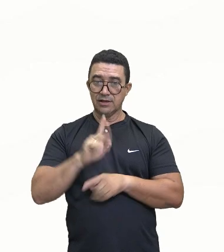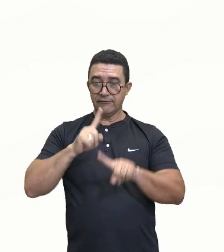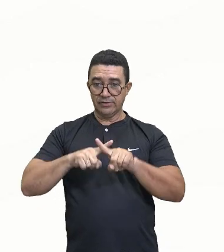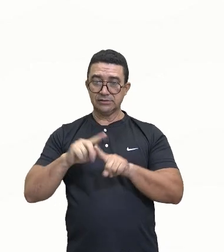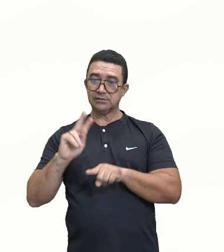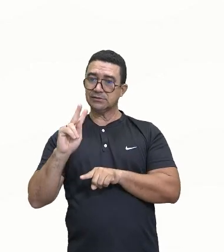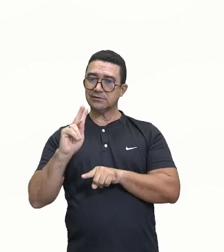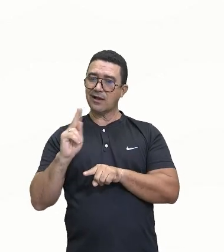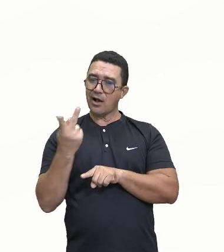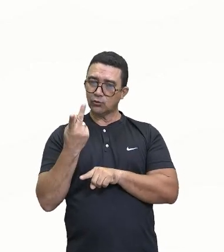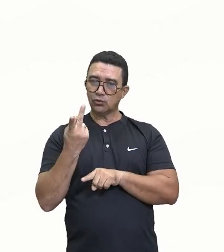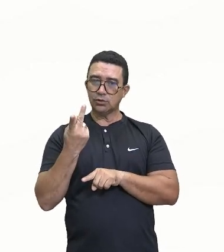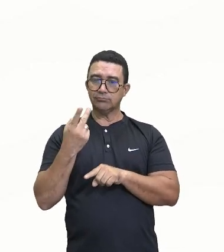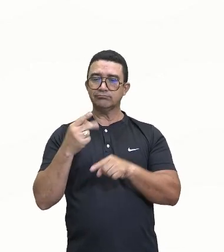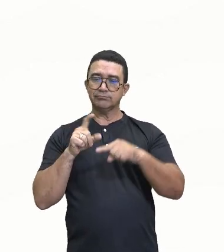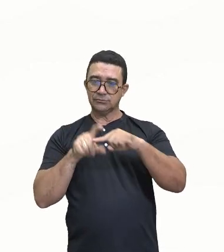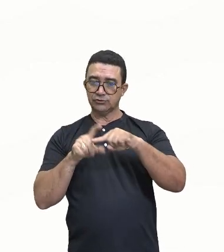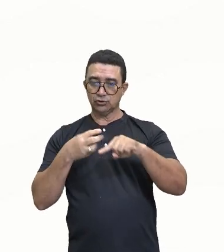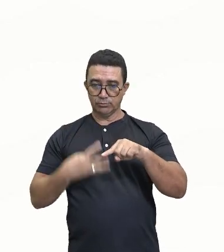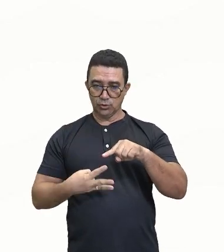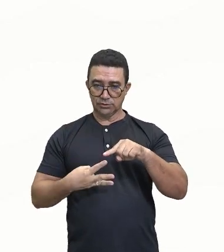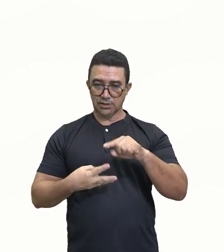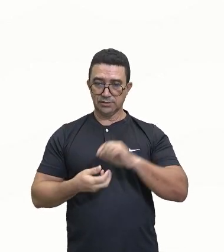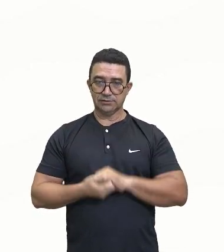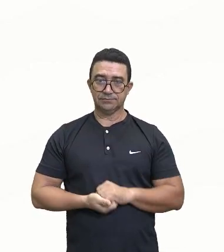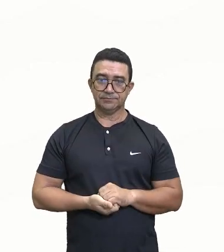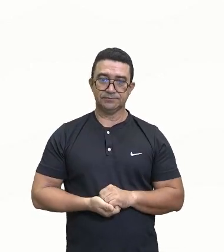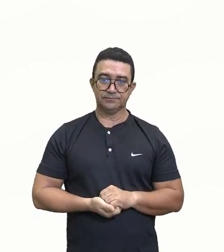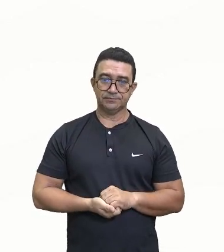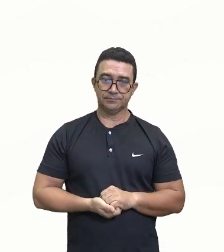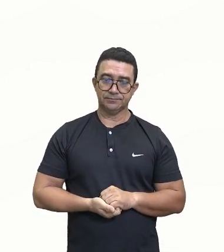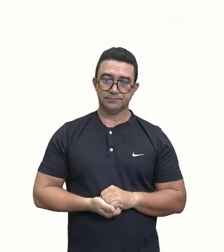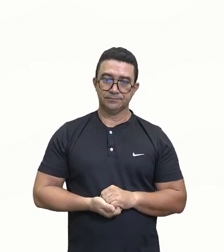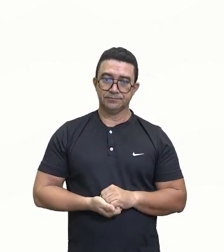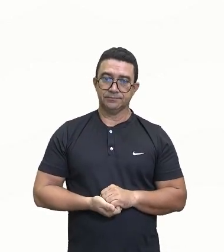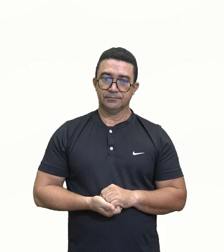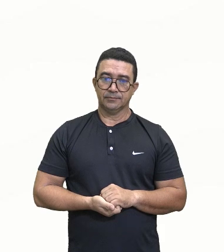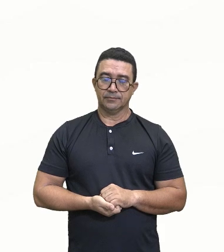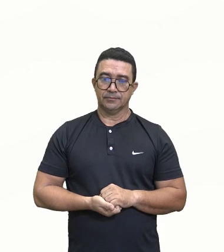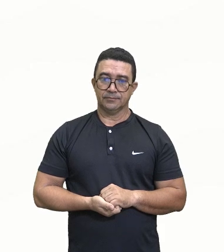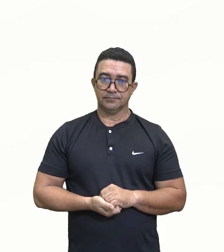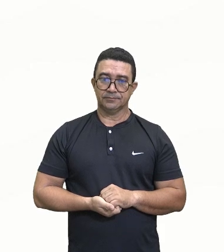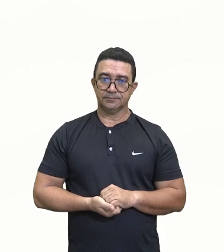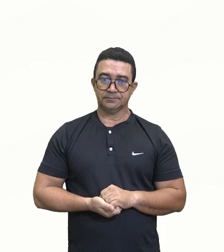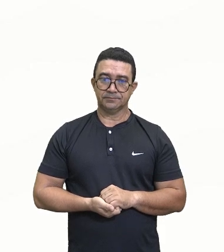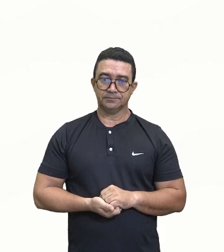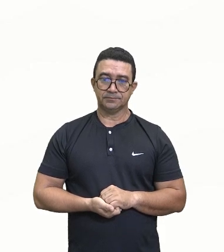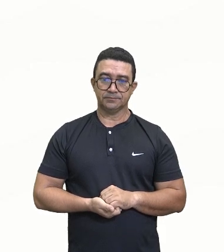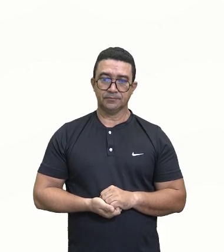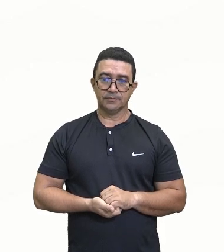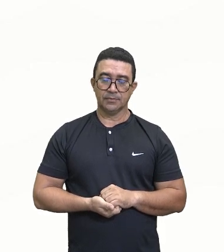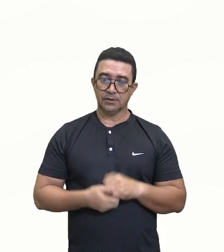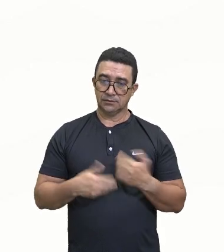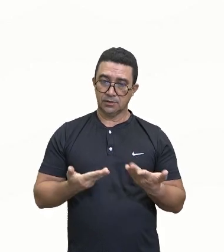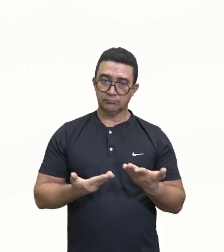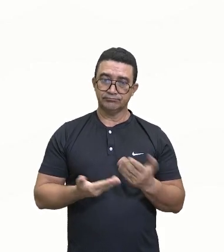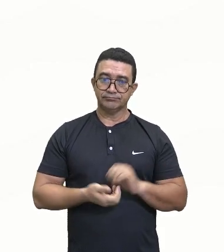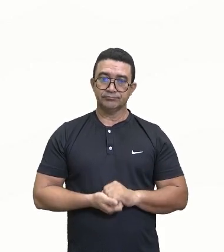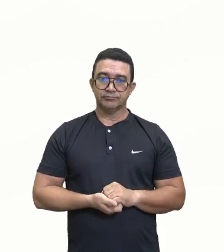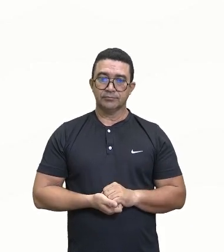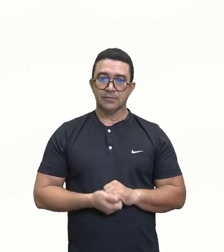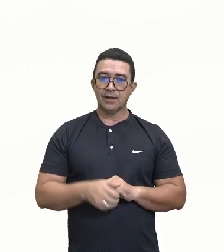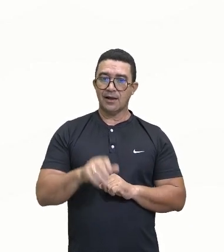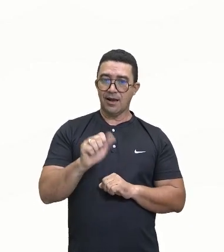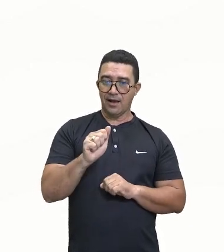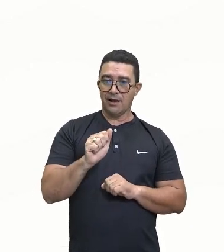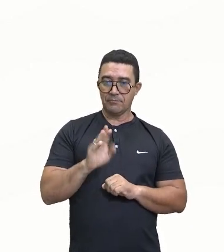certo? Então, é 1/3 do produto da área da base pela altura H. E a gente escreve assim, AB